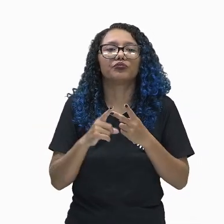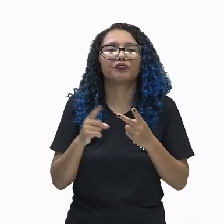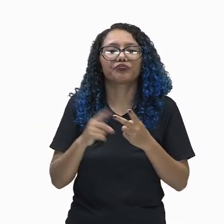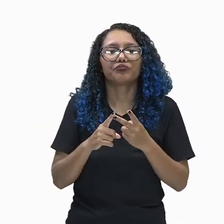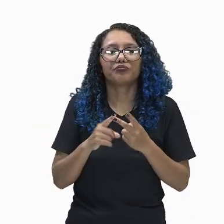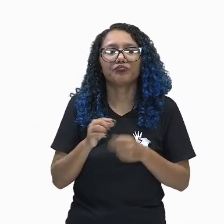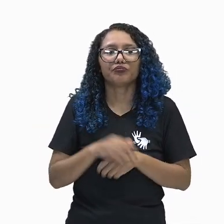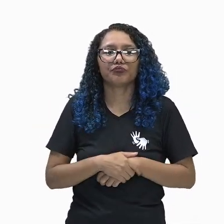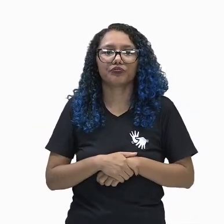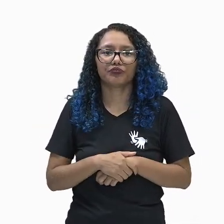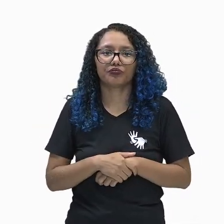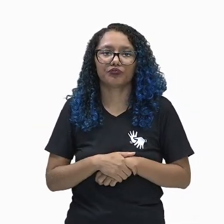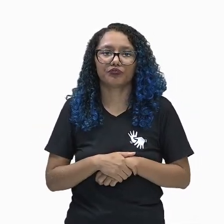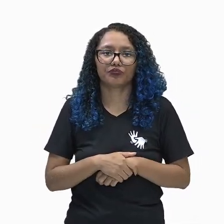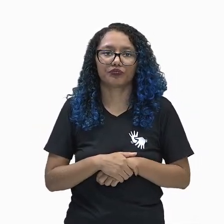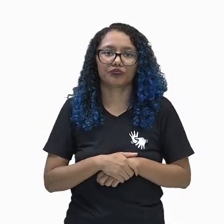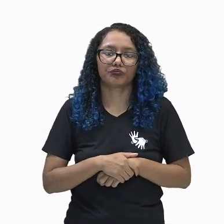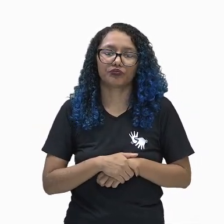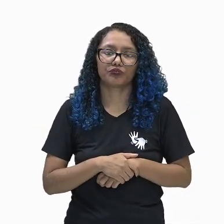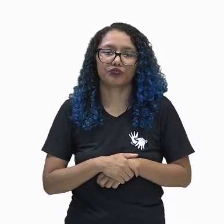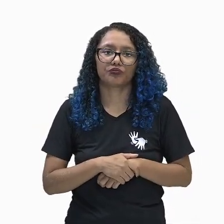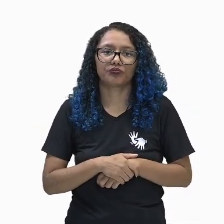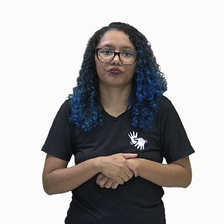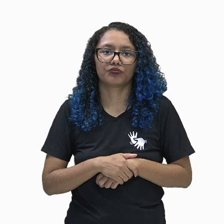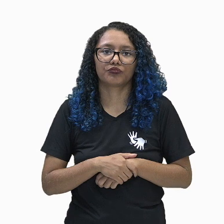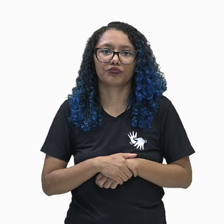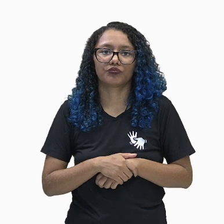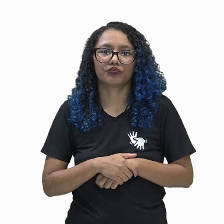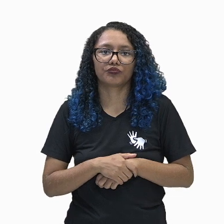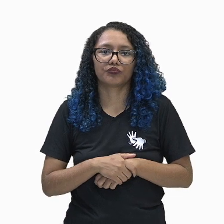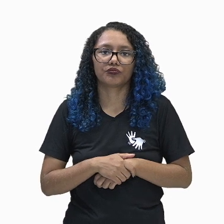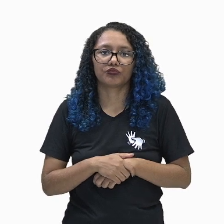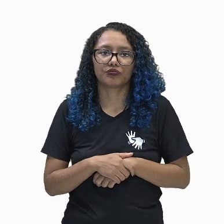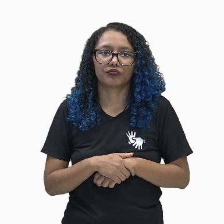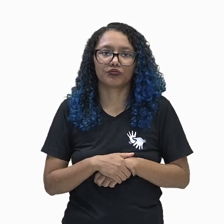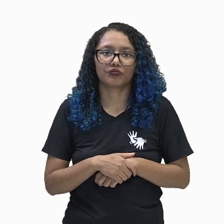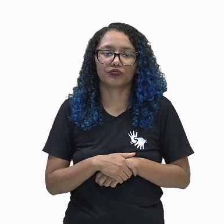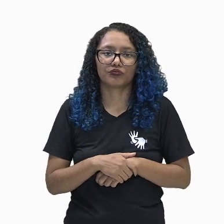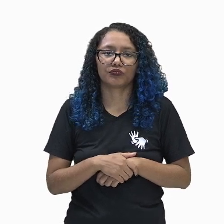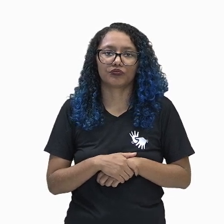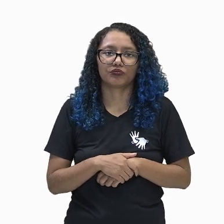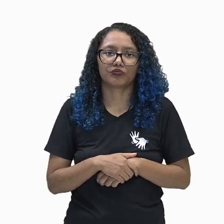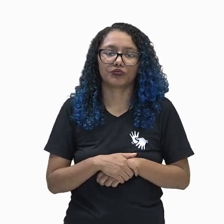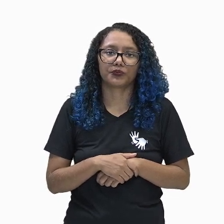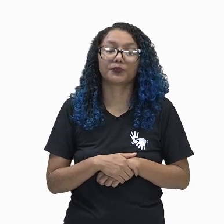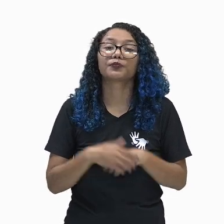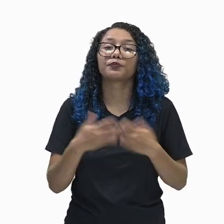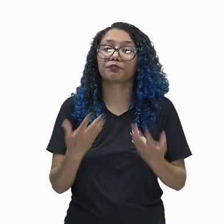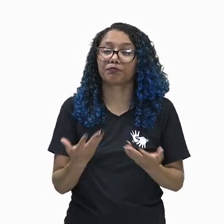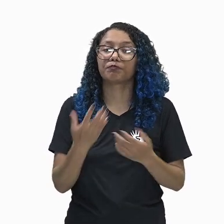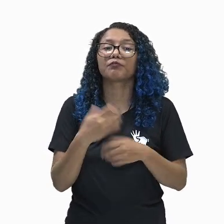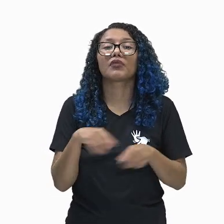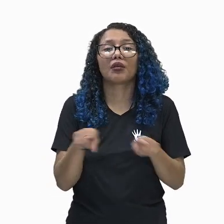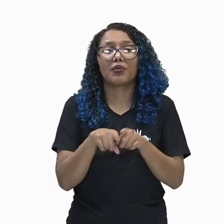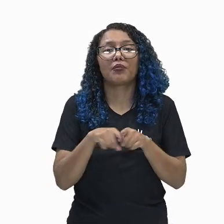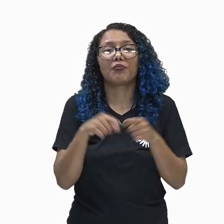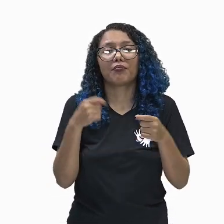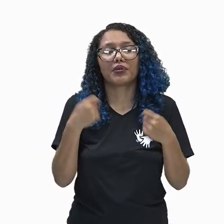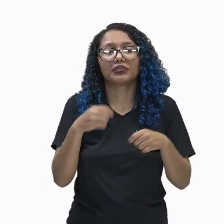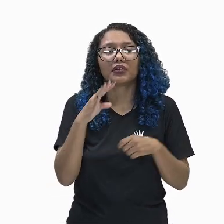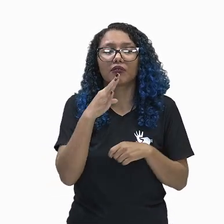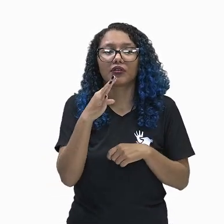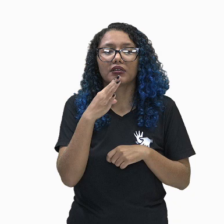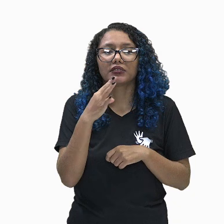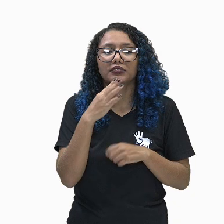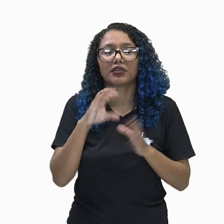genes, para a gente conhecer melhor um pouquinho eles, a gente precisa entender também o conceito de alelos, que